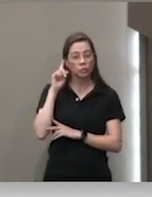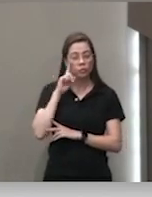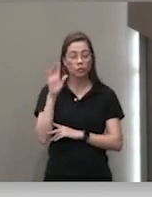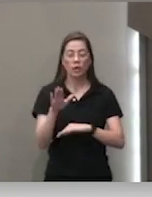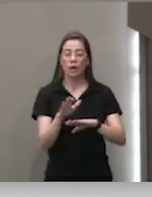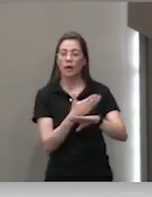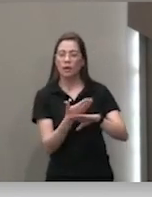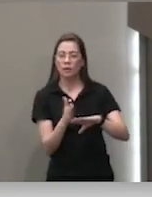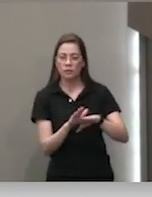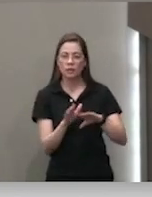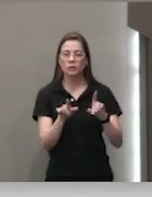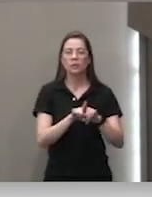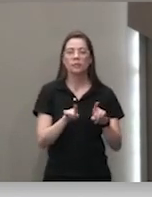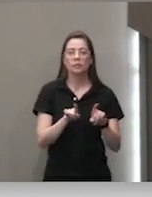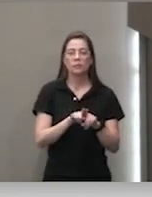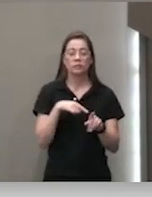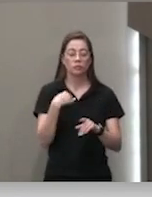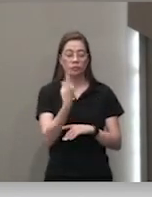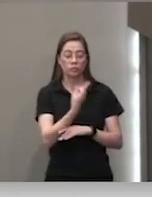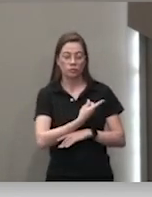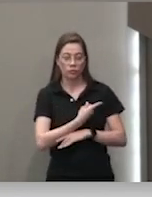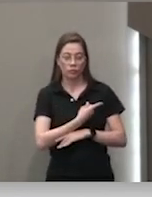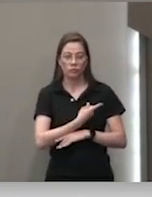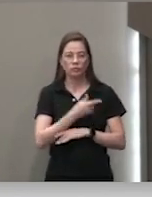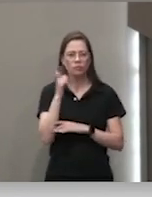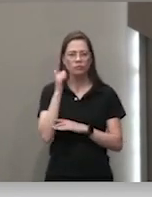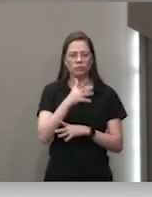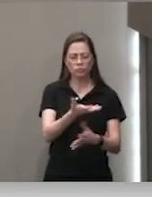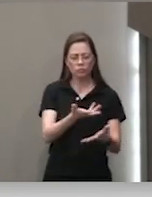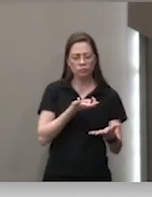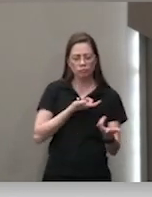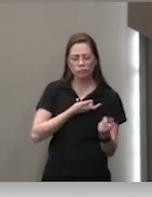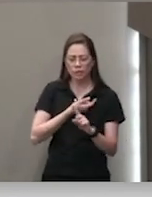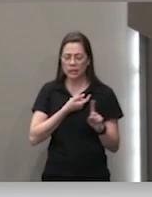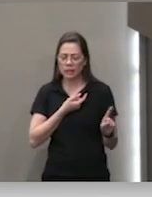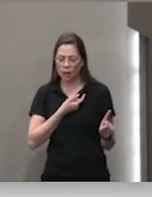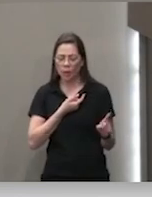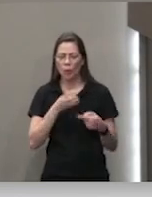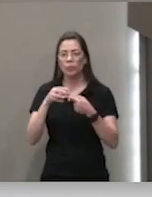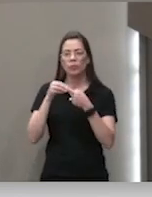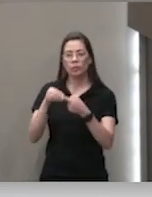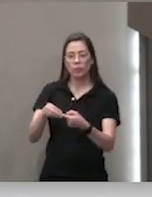Muitas vezes nós recebíamos um não aqui, né,